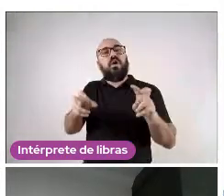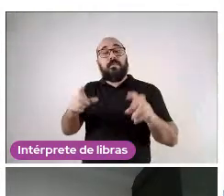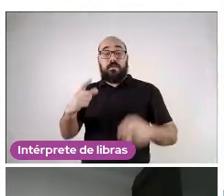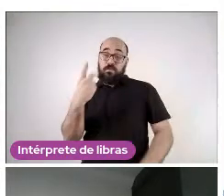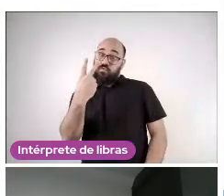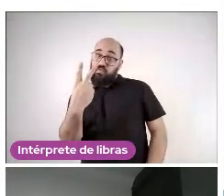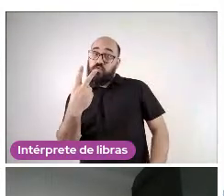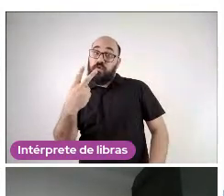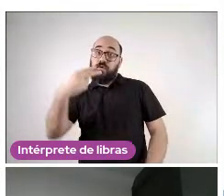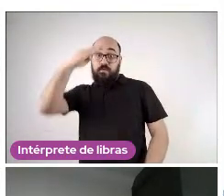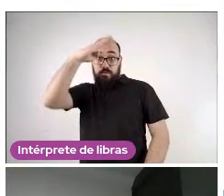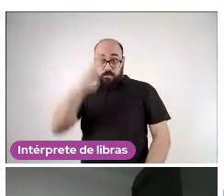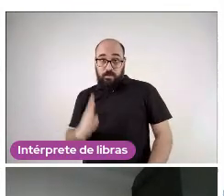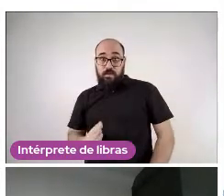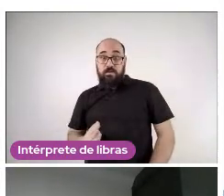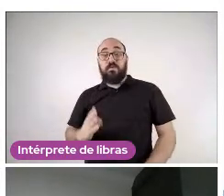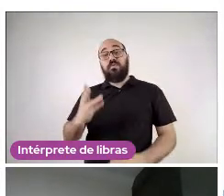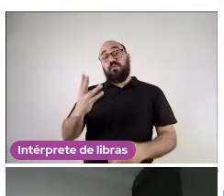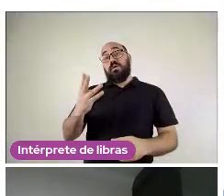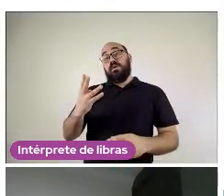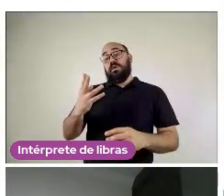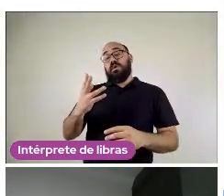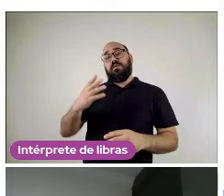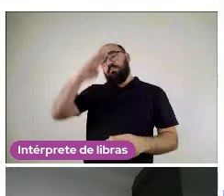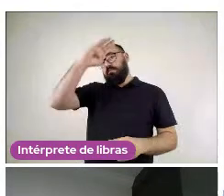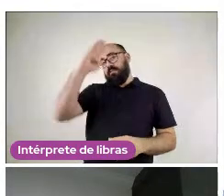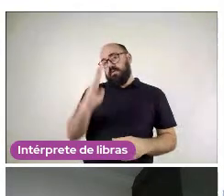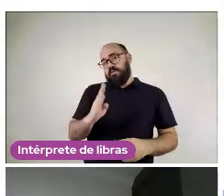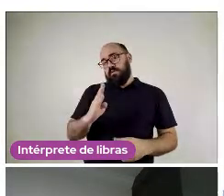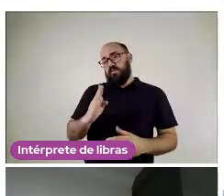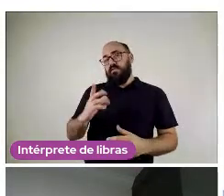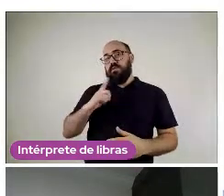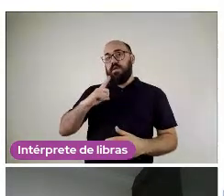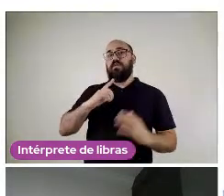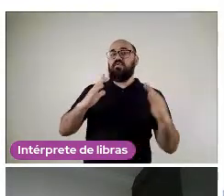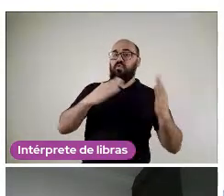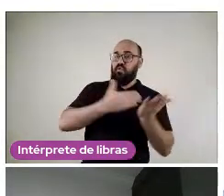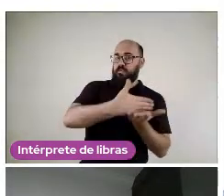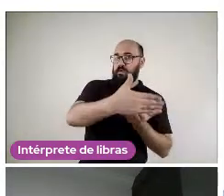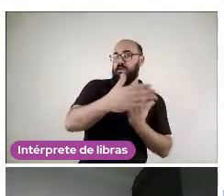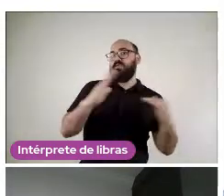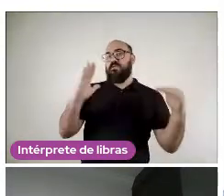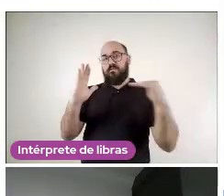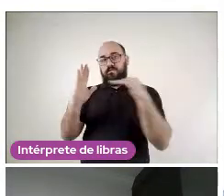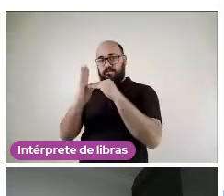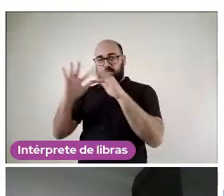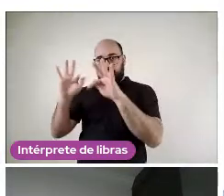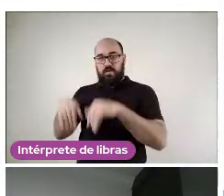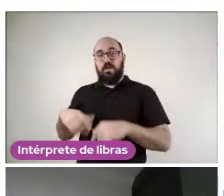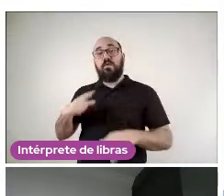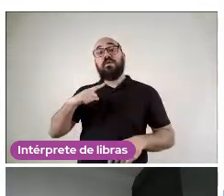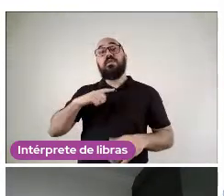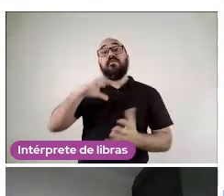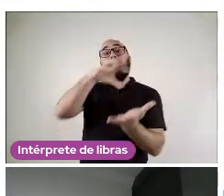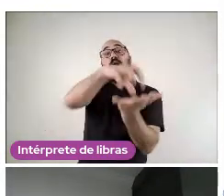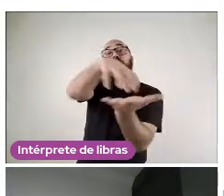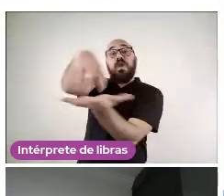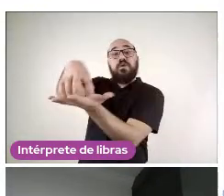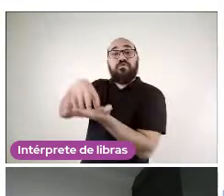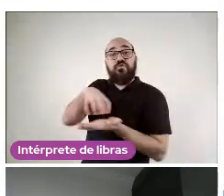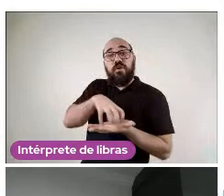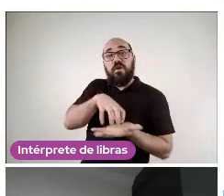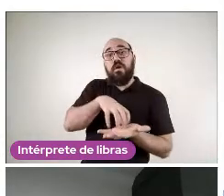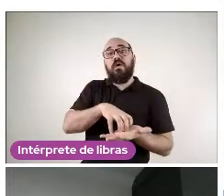5 regionais, né? Então, uma nacional de início e de término e 5 regionais, uma para